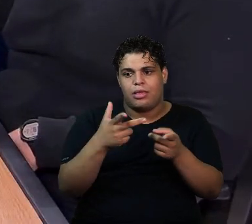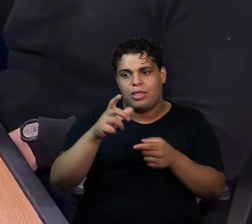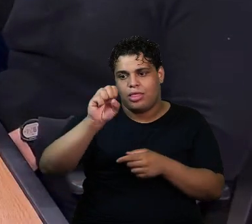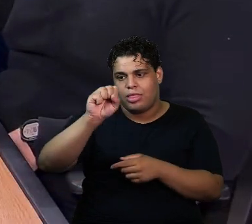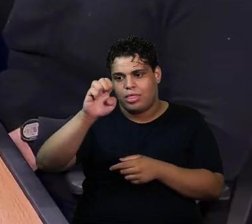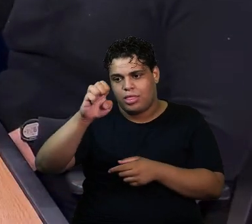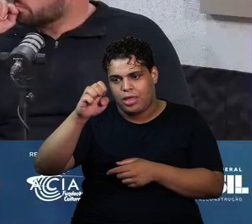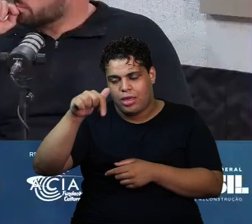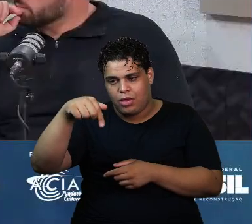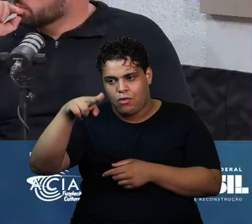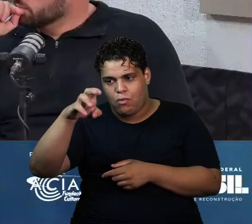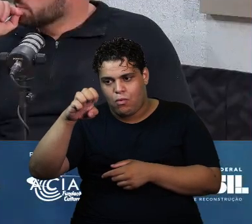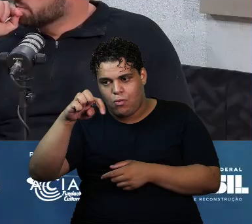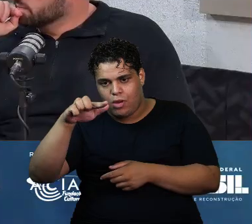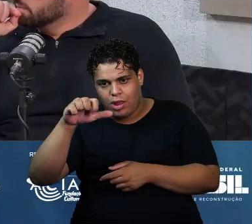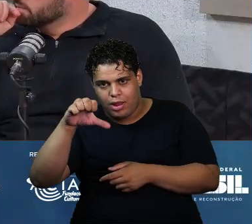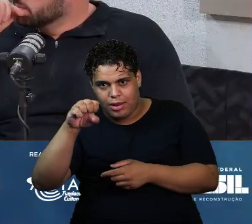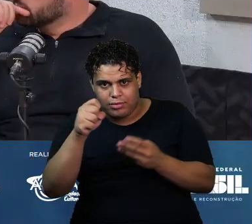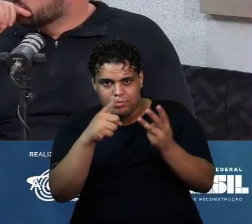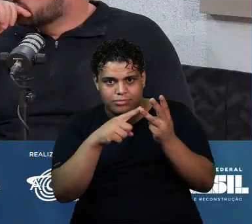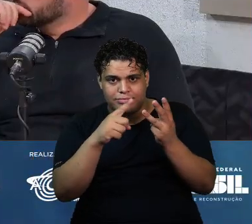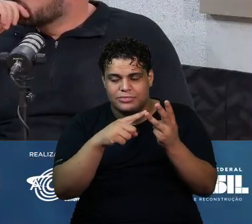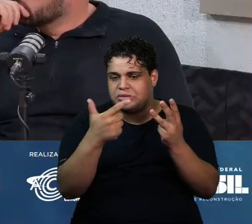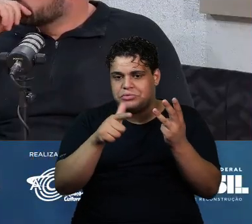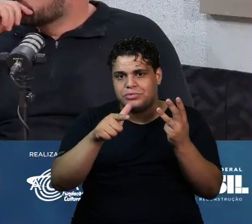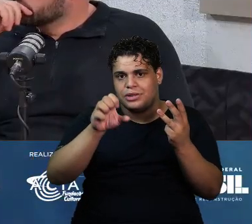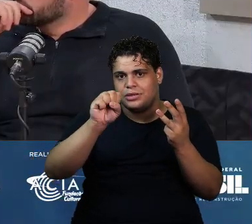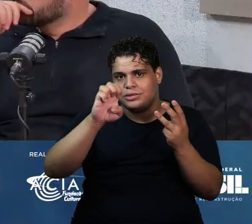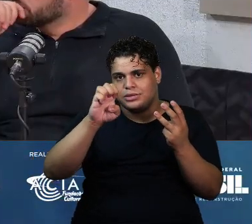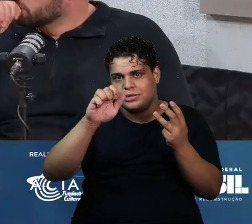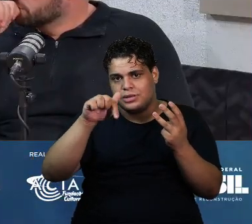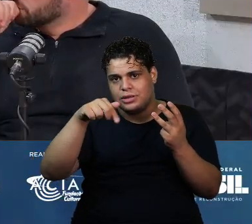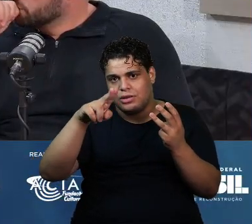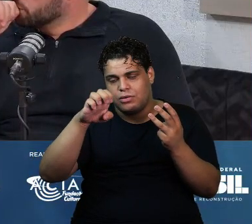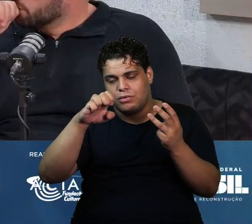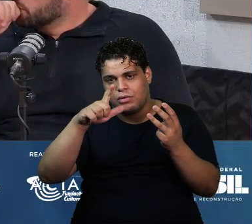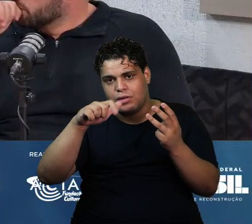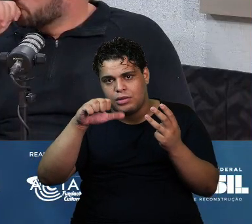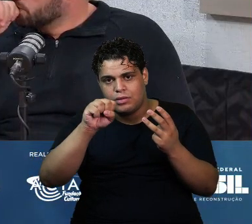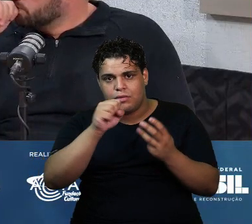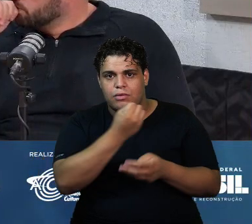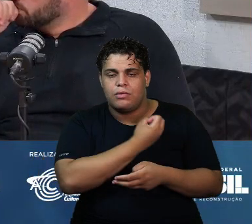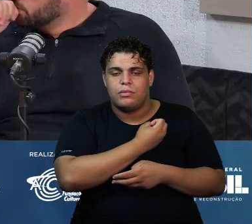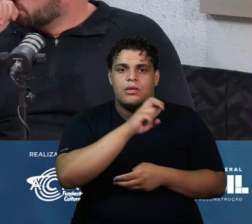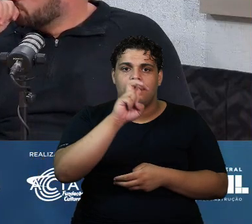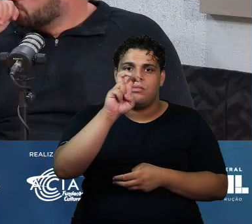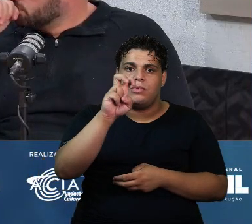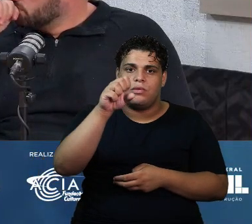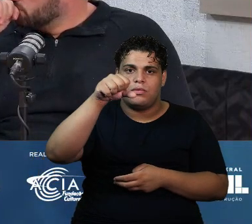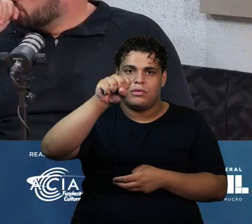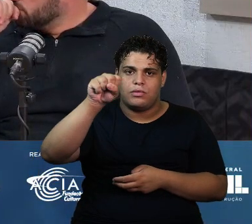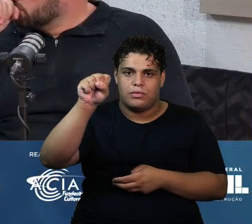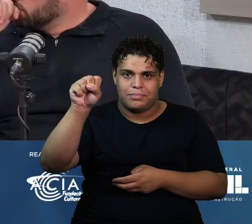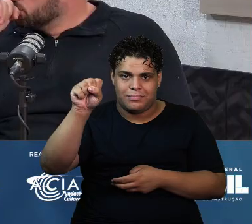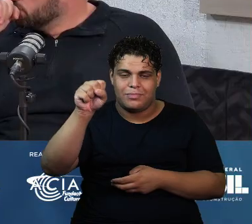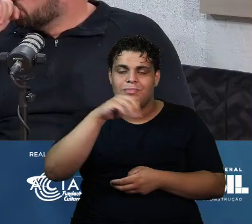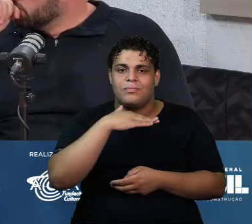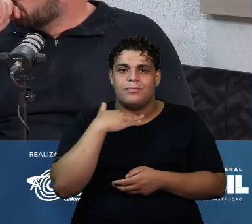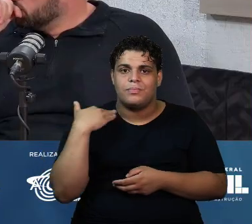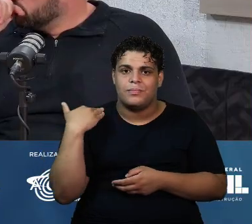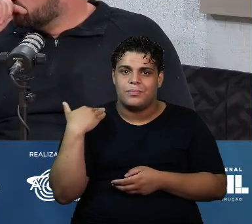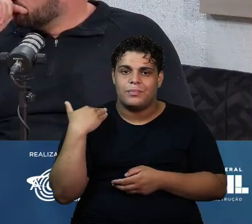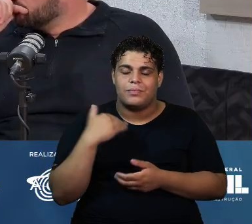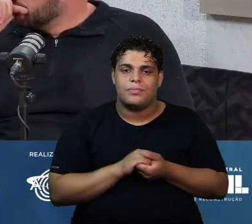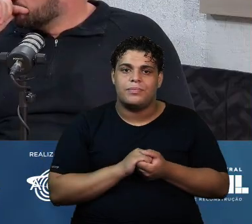sem sequelas. Se a gente pegar esse total, são 5.488 mortes, ou seja, afogamentos